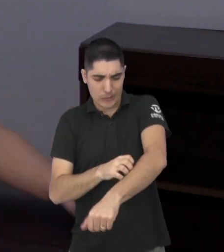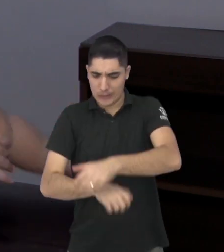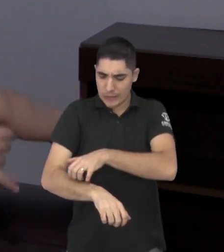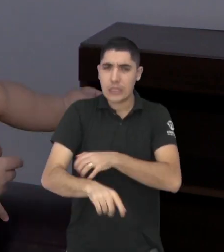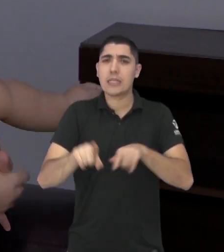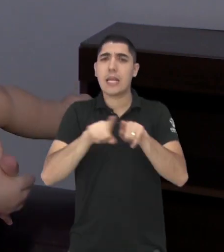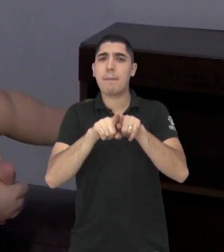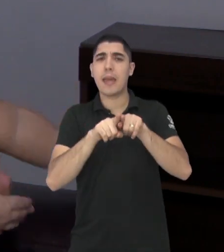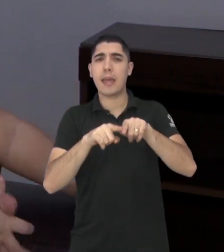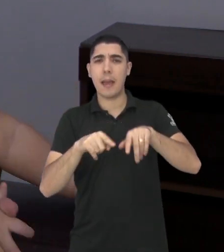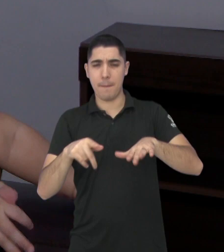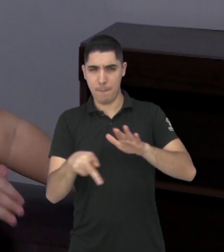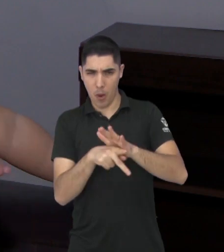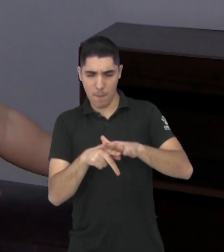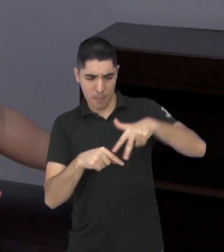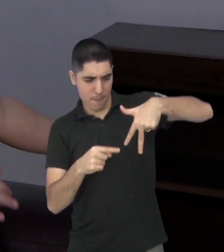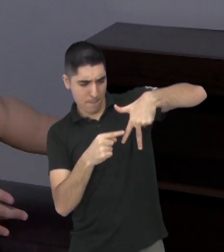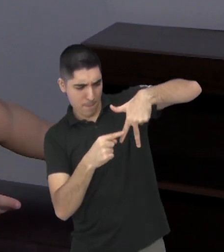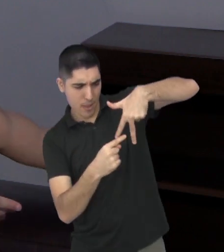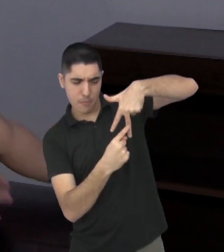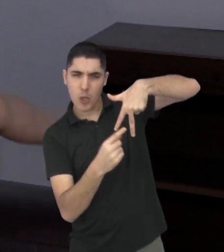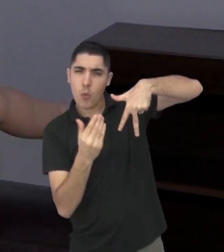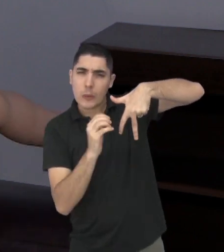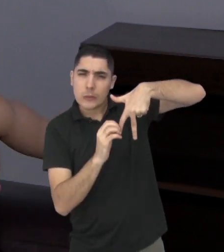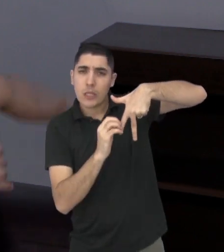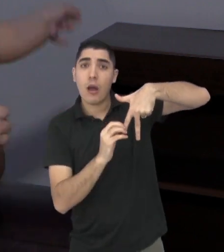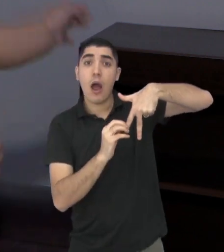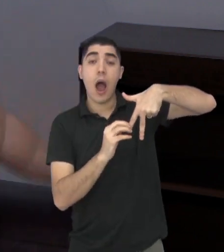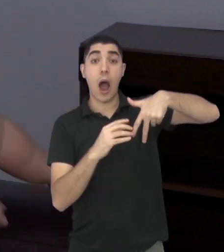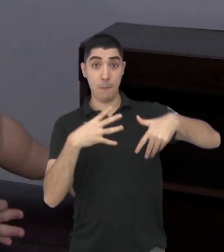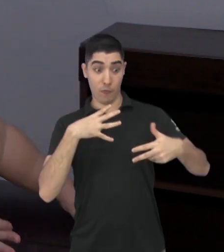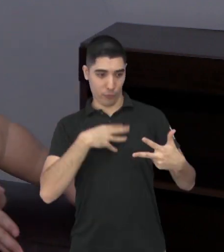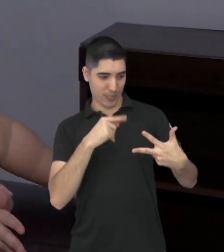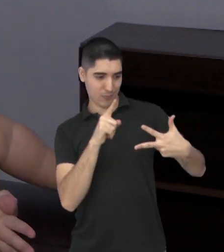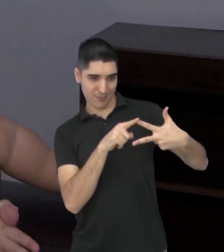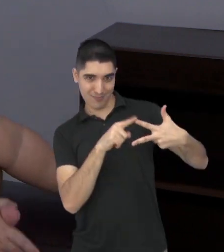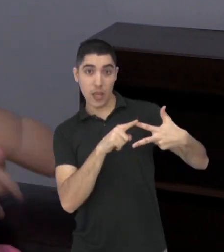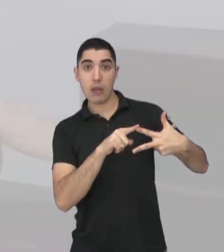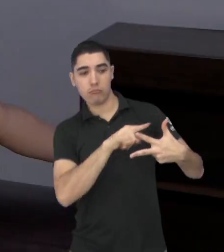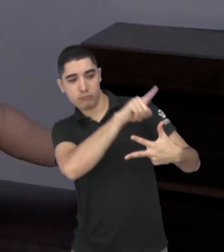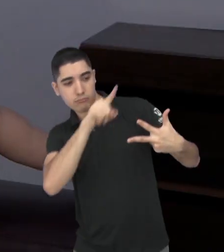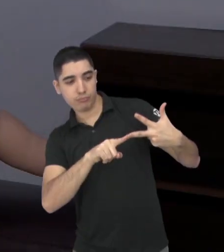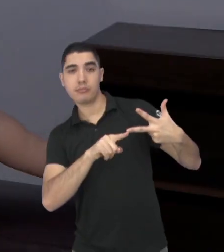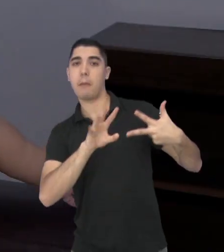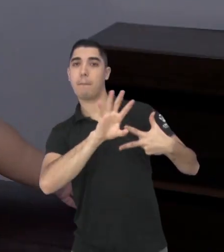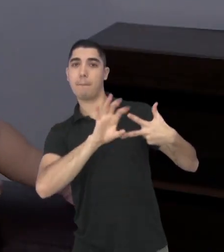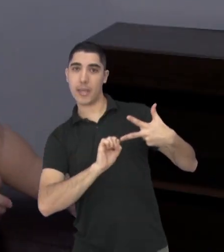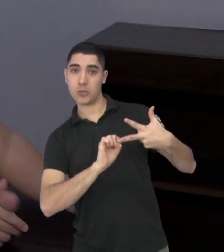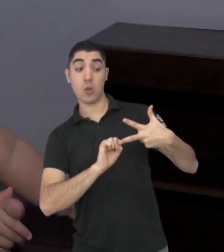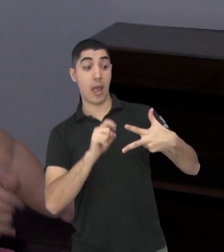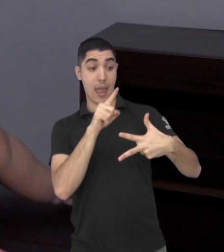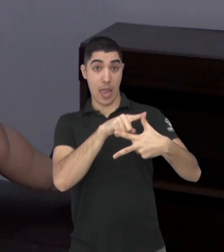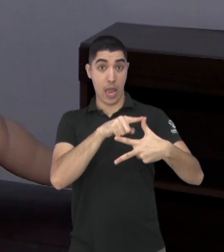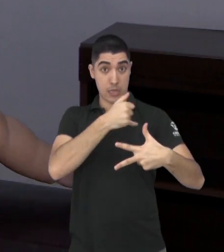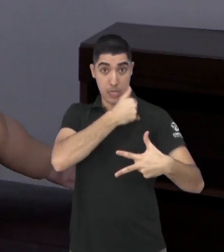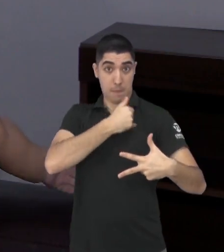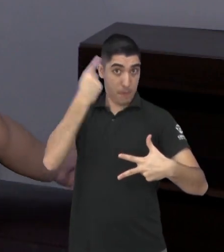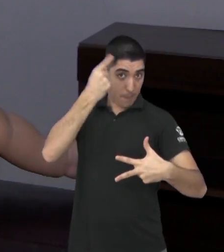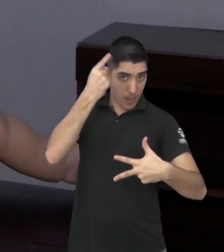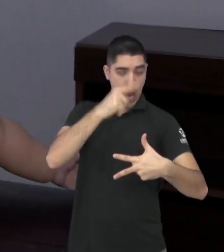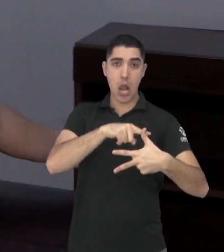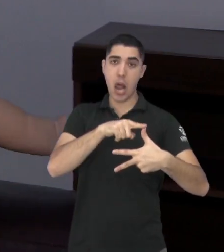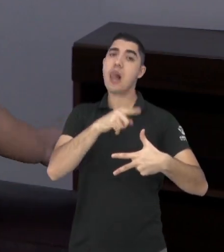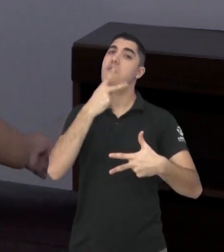perna. Aí o meu filho do meio passou para a mais nova. E aí ela teve também. O mais velho, o médico explicou que